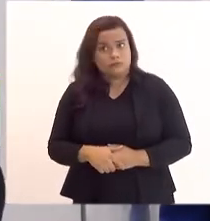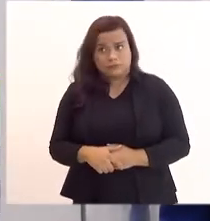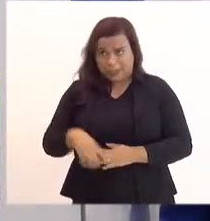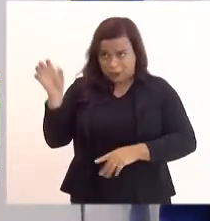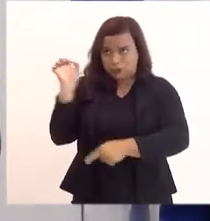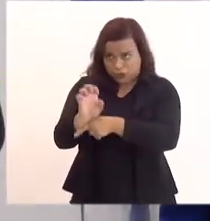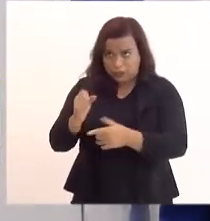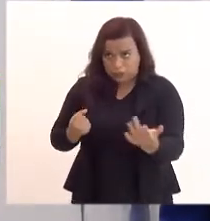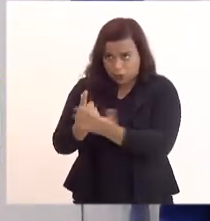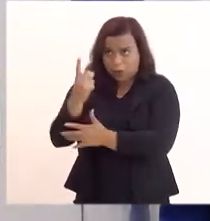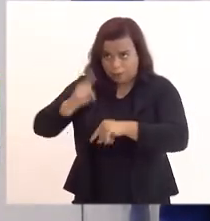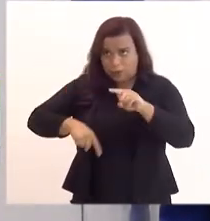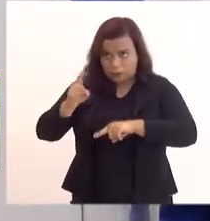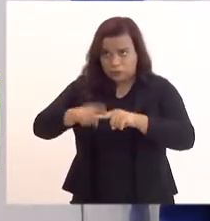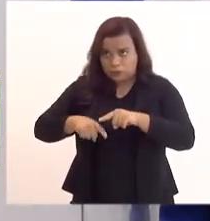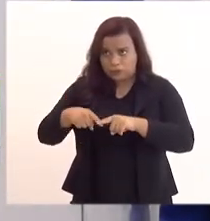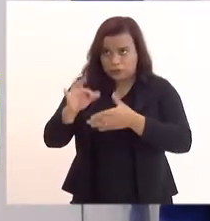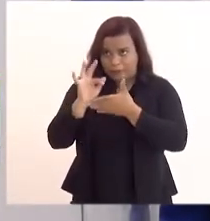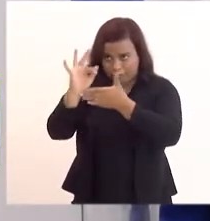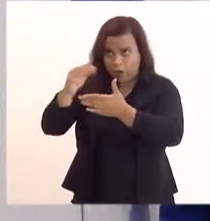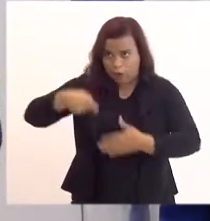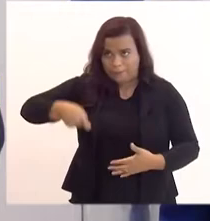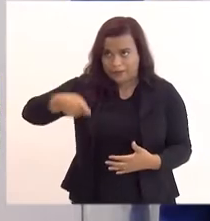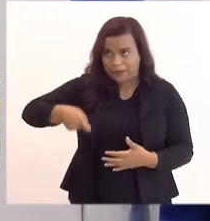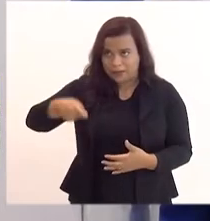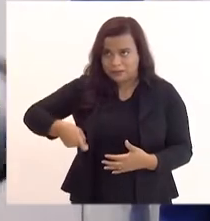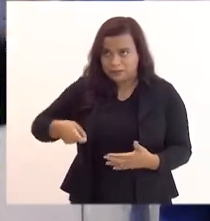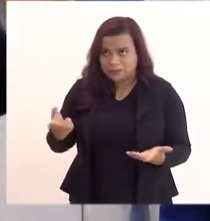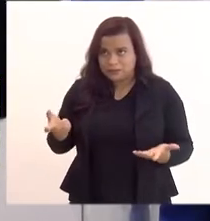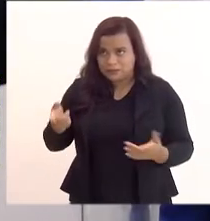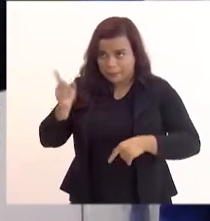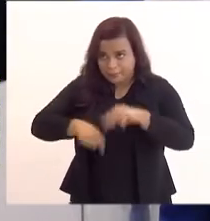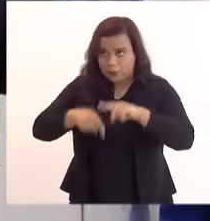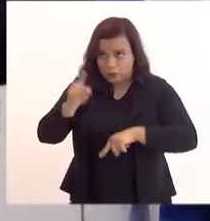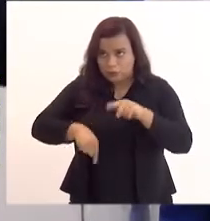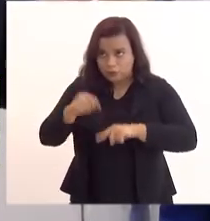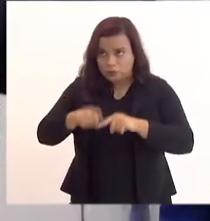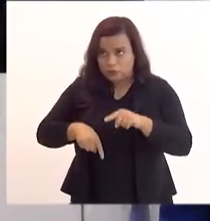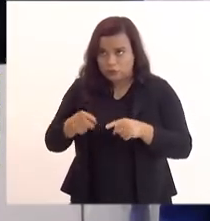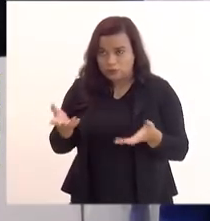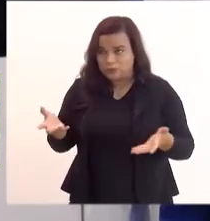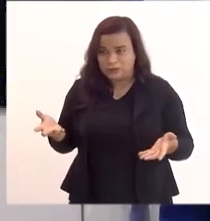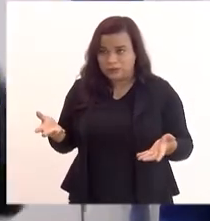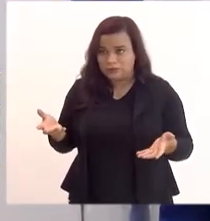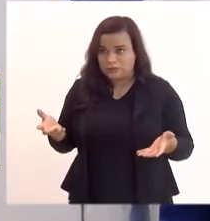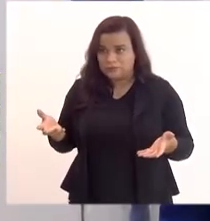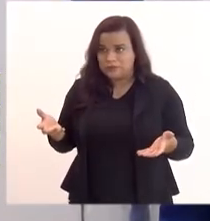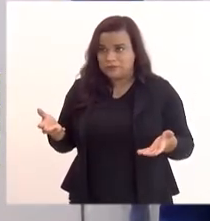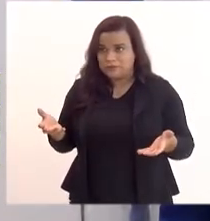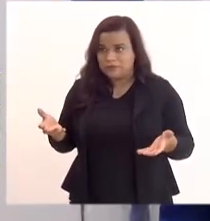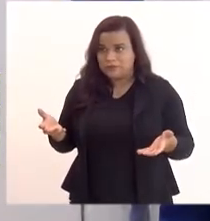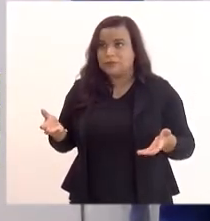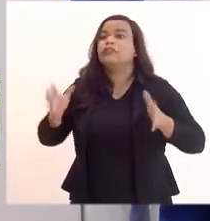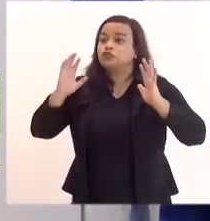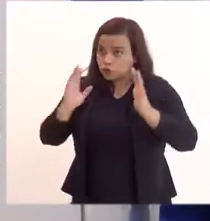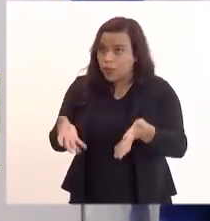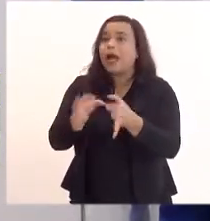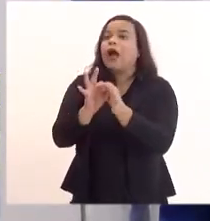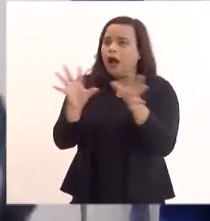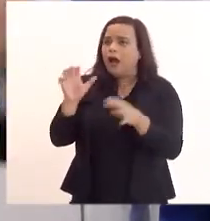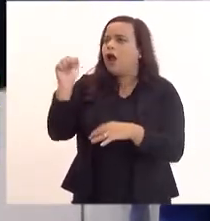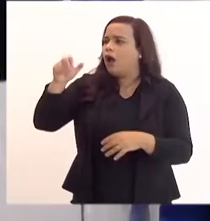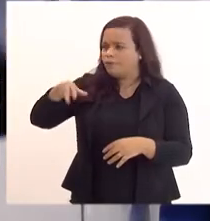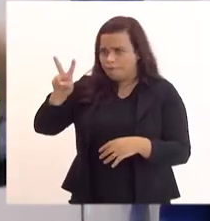esse produto e vai ser obrigado a fornecer um produto que, mesmo não tendo sido, mesmo já tendo sido autorizado pela